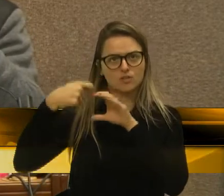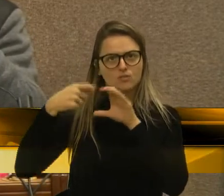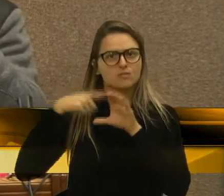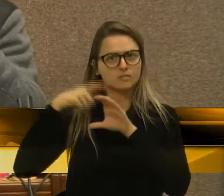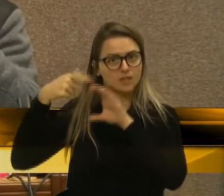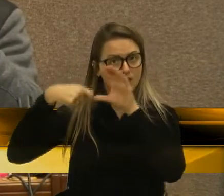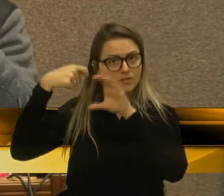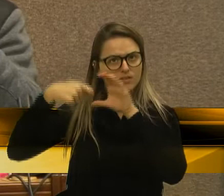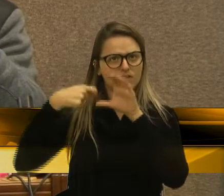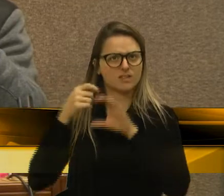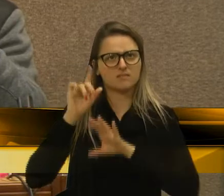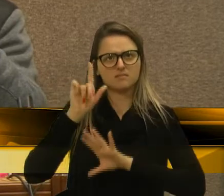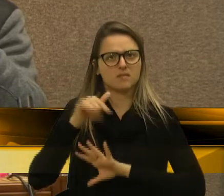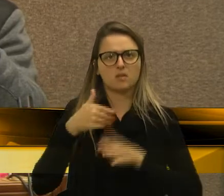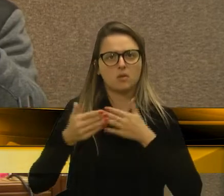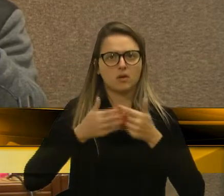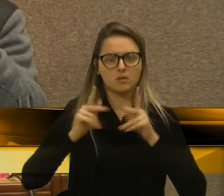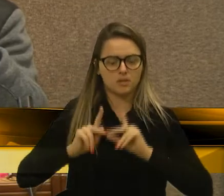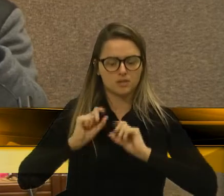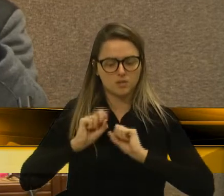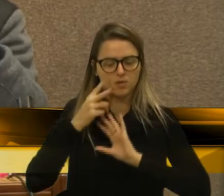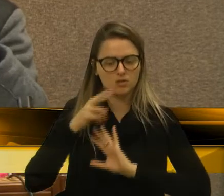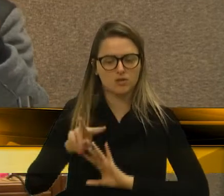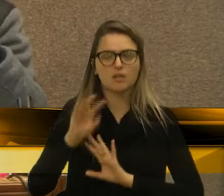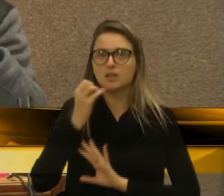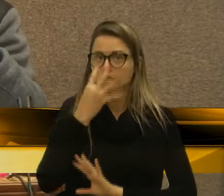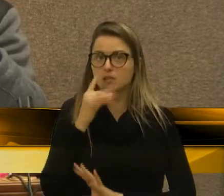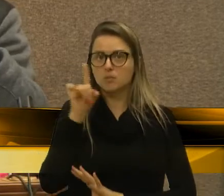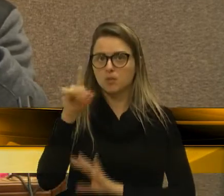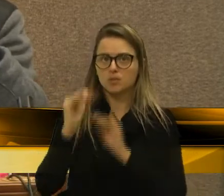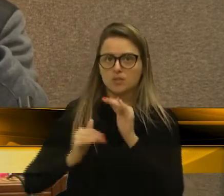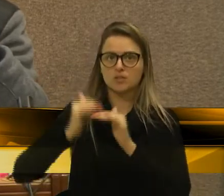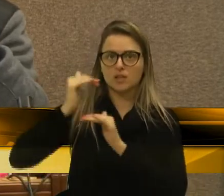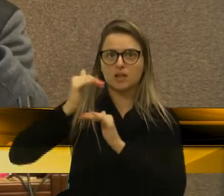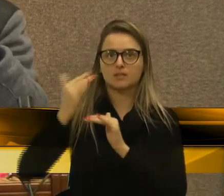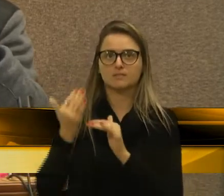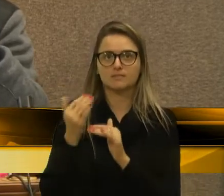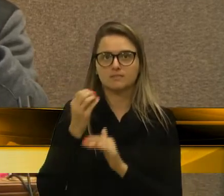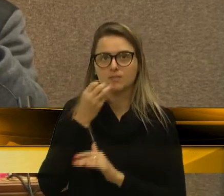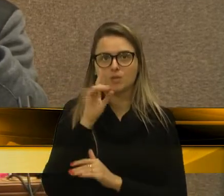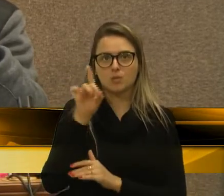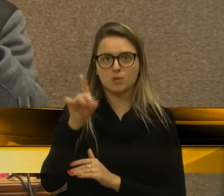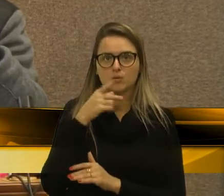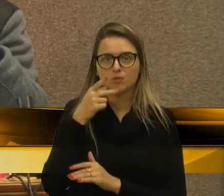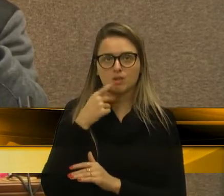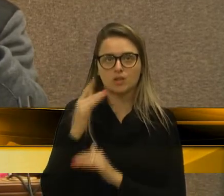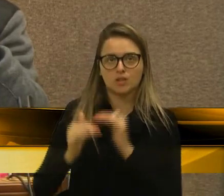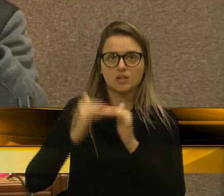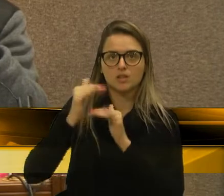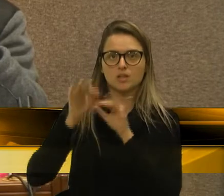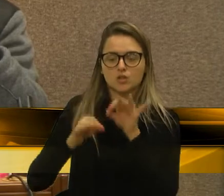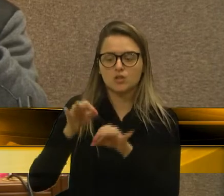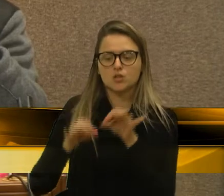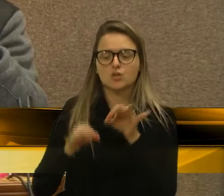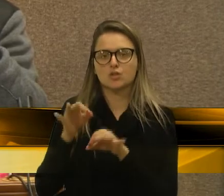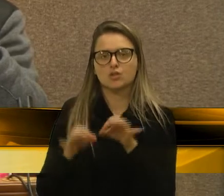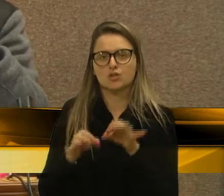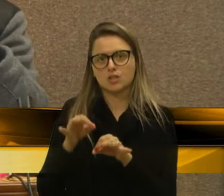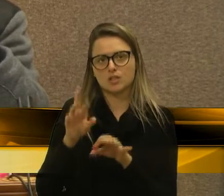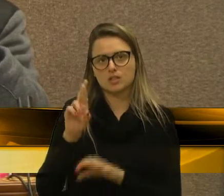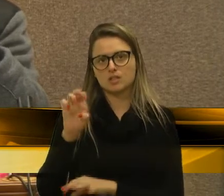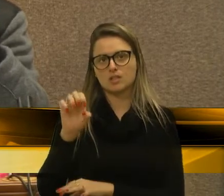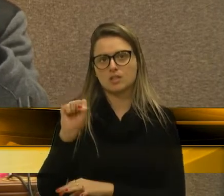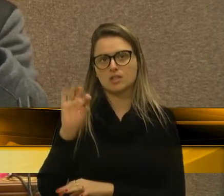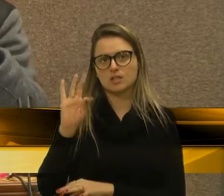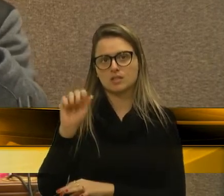vídeos, está aí para quem quiser ver. Então, que bom que o senhor fez essa justiça restaurativa, como o senhor diz, aí